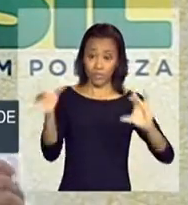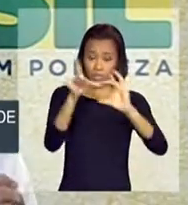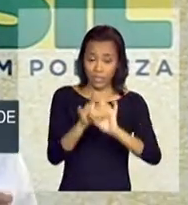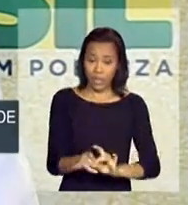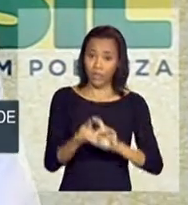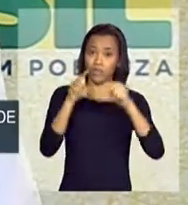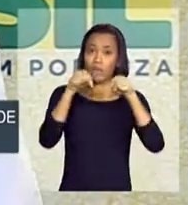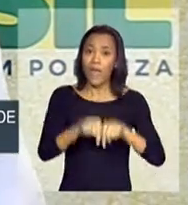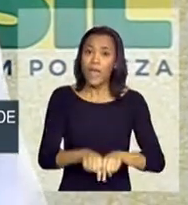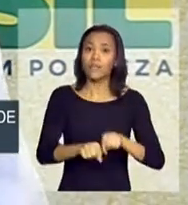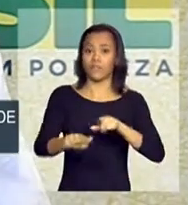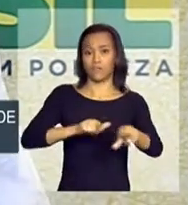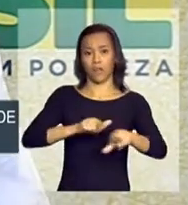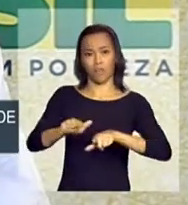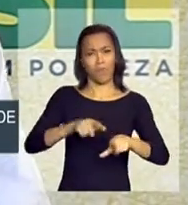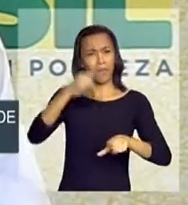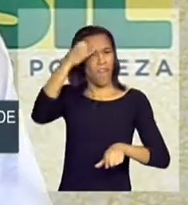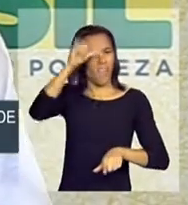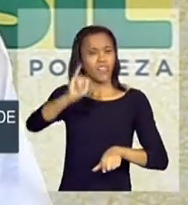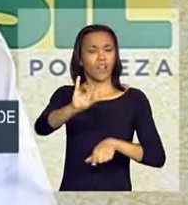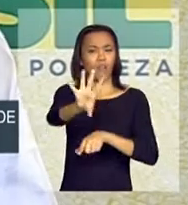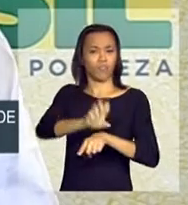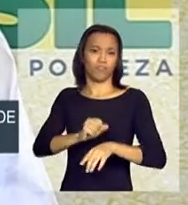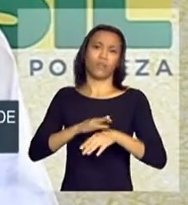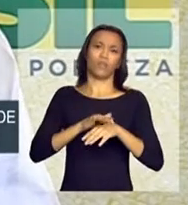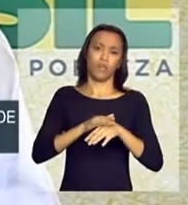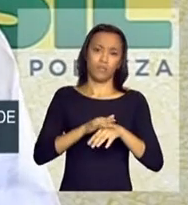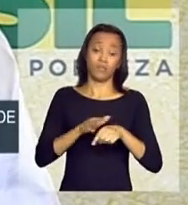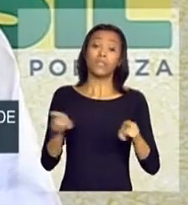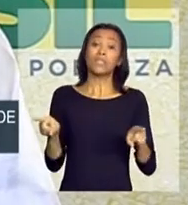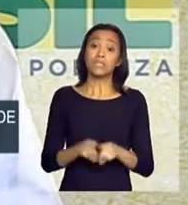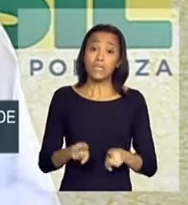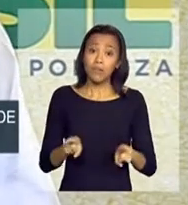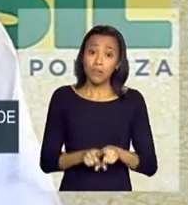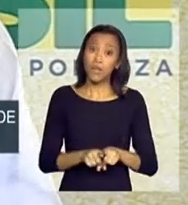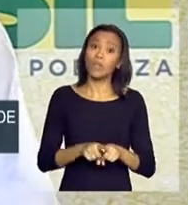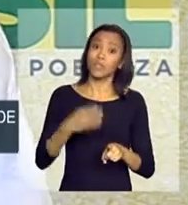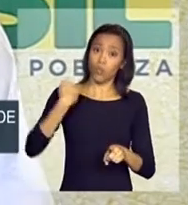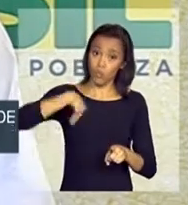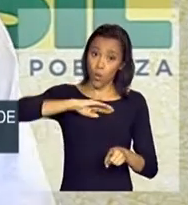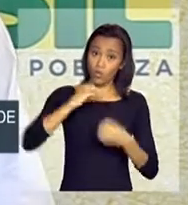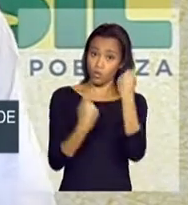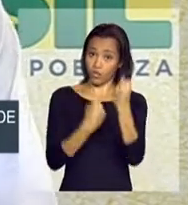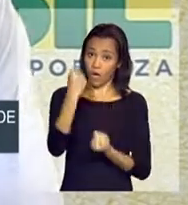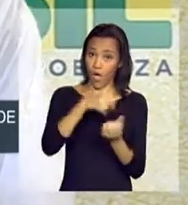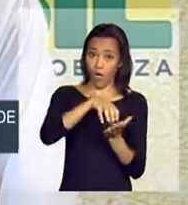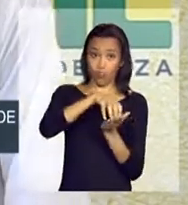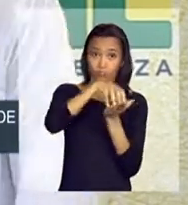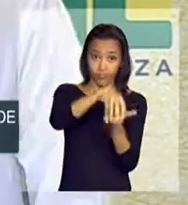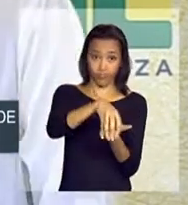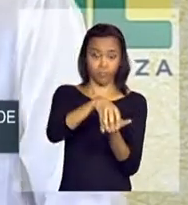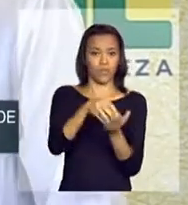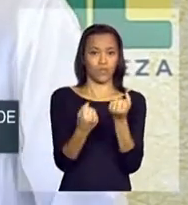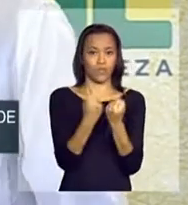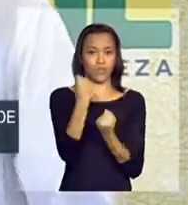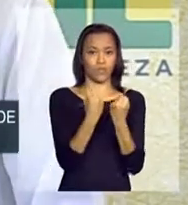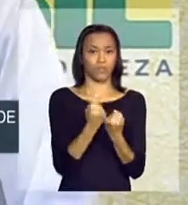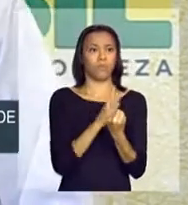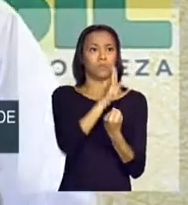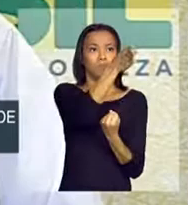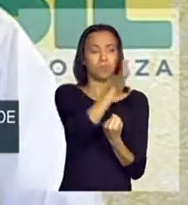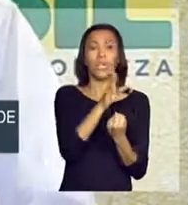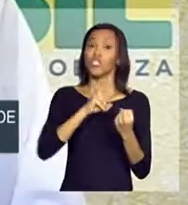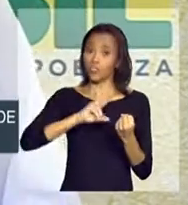Essas atividades preventivas e com os nossos instrumentos móveis de unidade móvel que nós queremos chegar na escola mas vamos